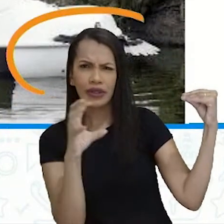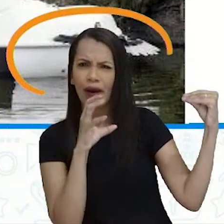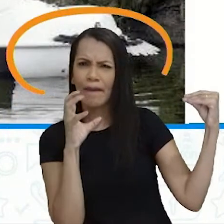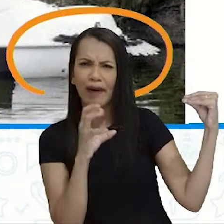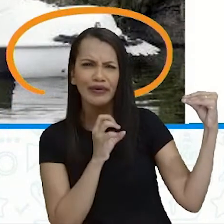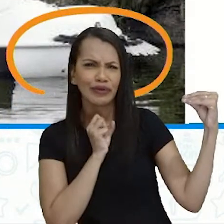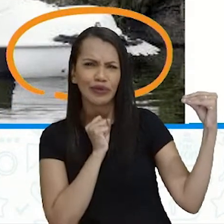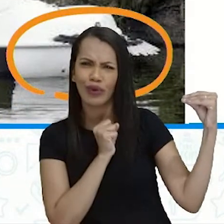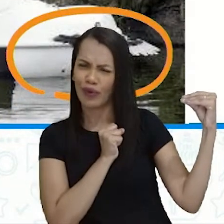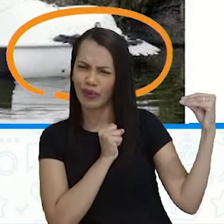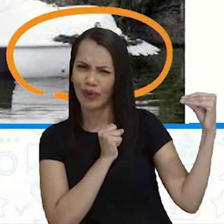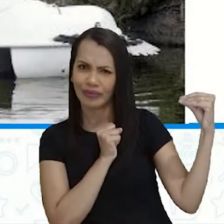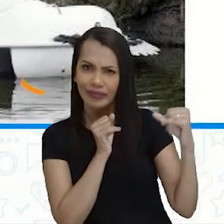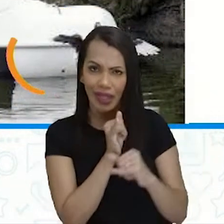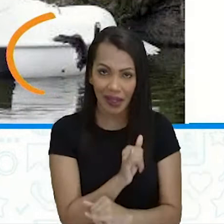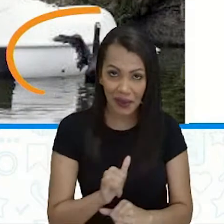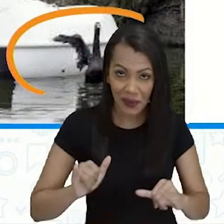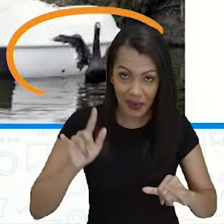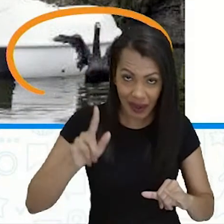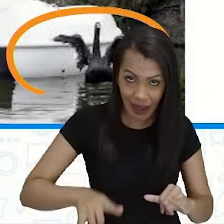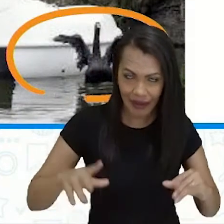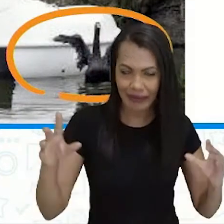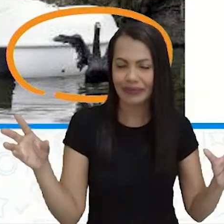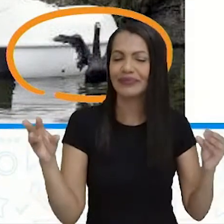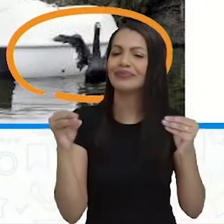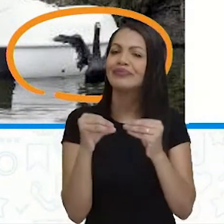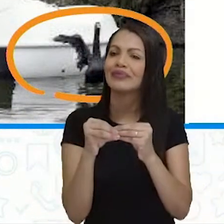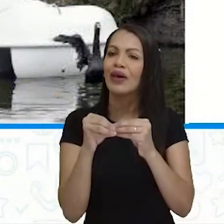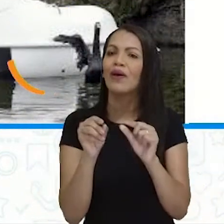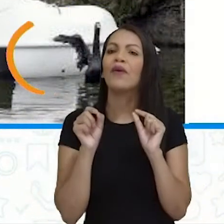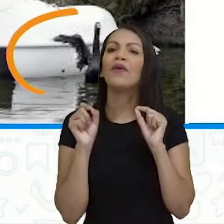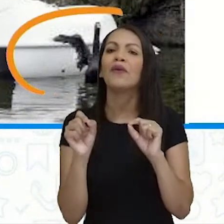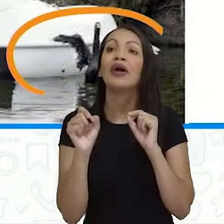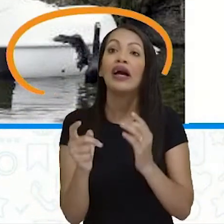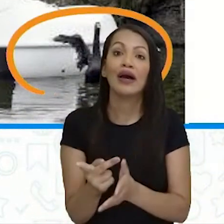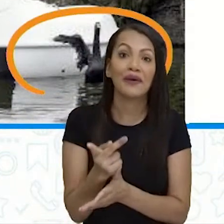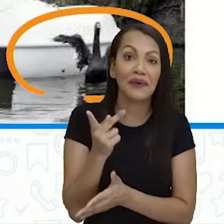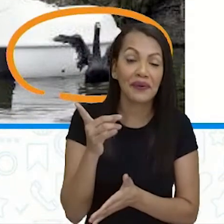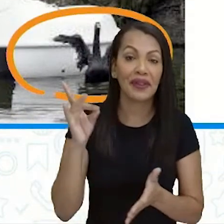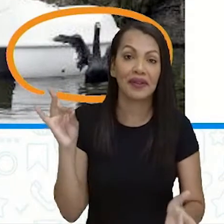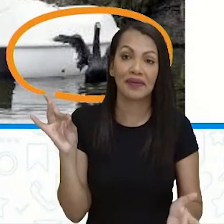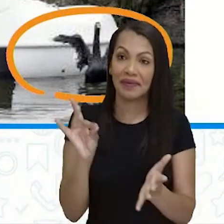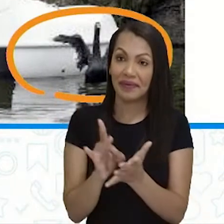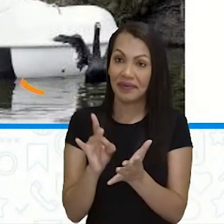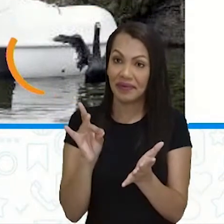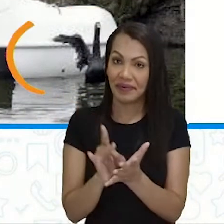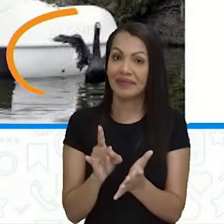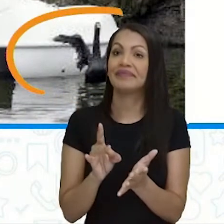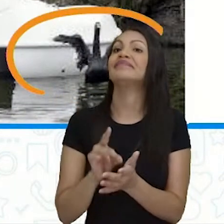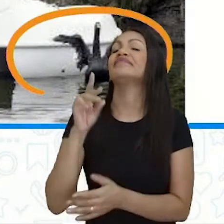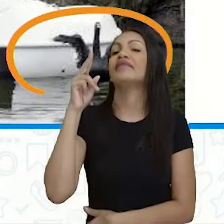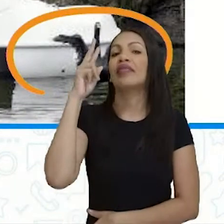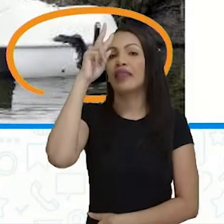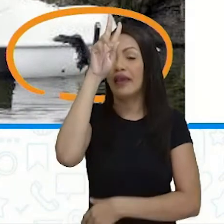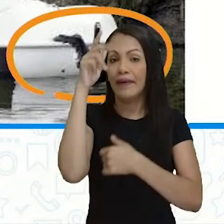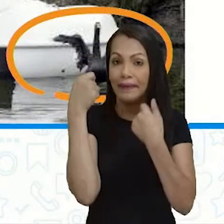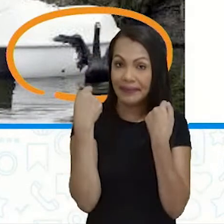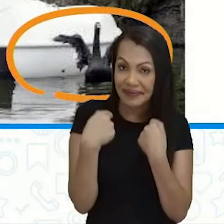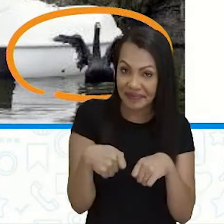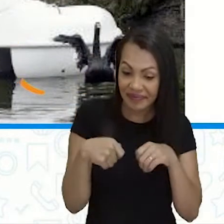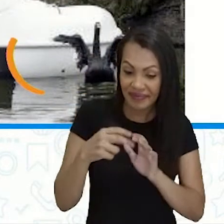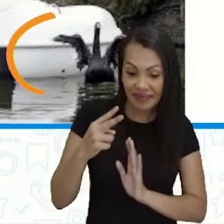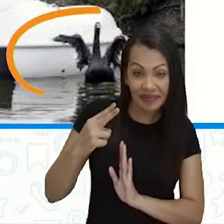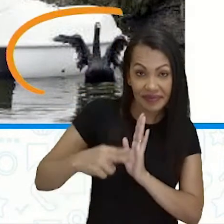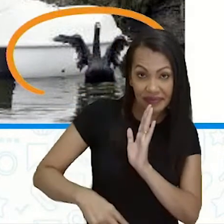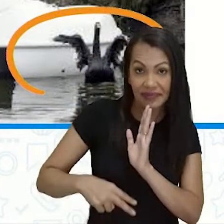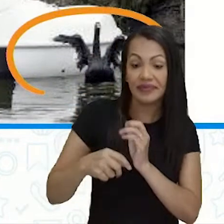um resumo. Se a gente quiser saber o que foi que aconteceu realmente nessa história, a gente vai precisar ler a